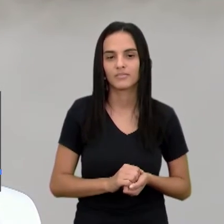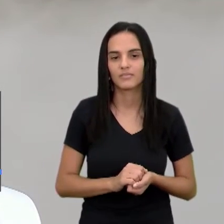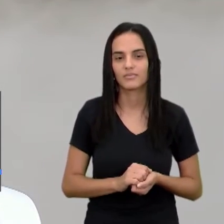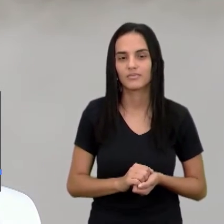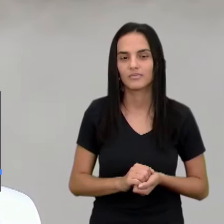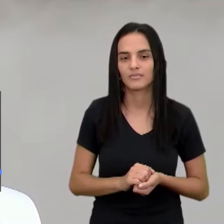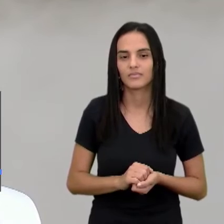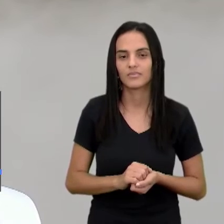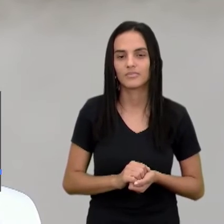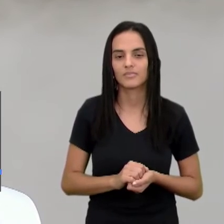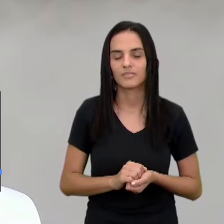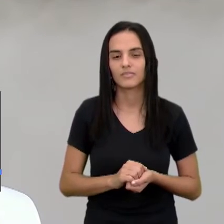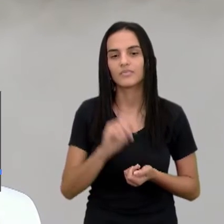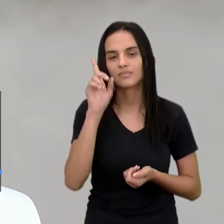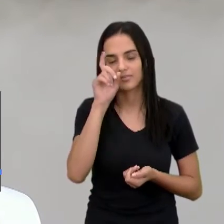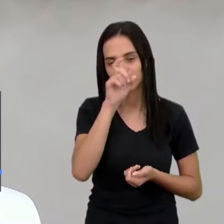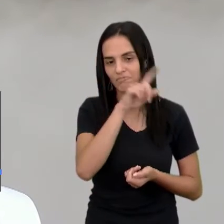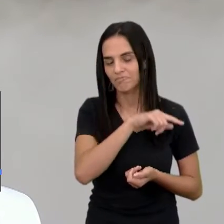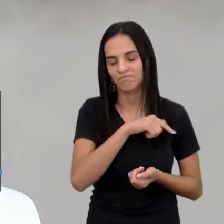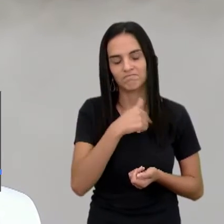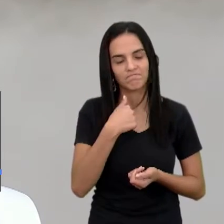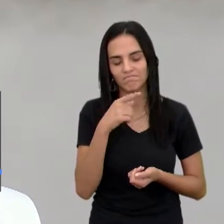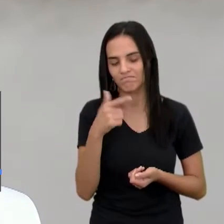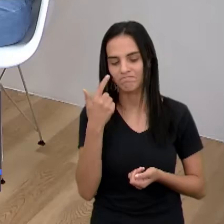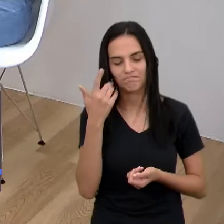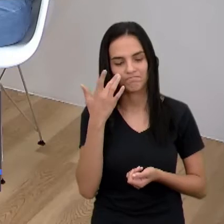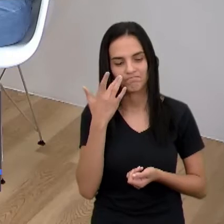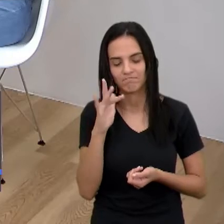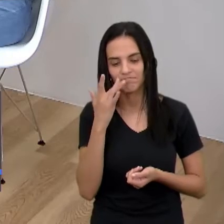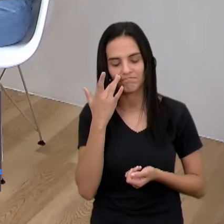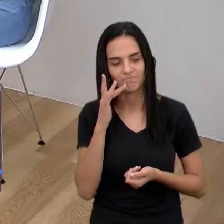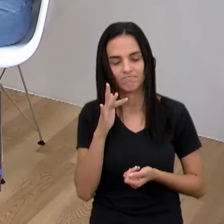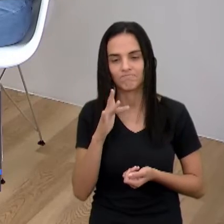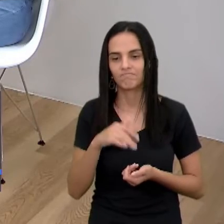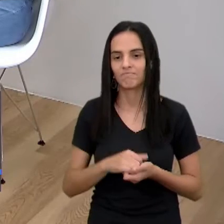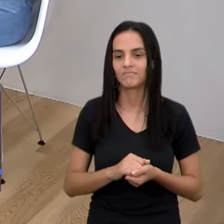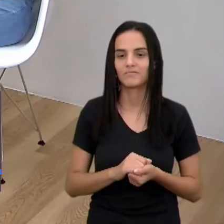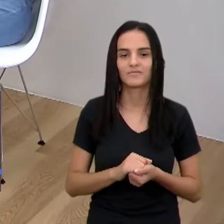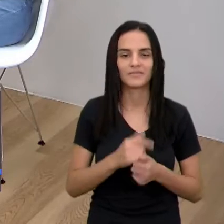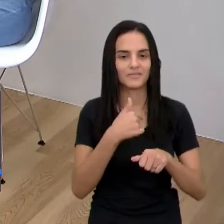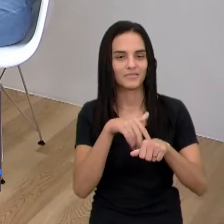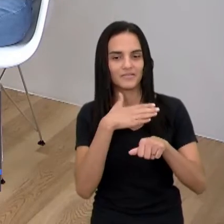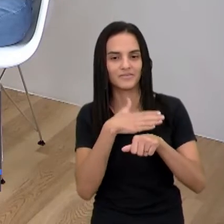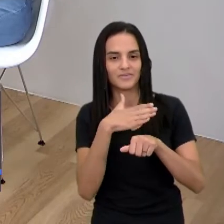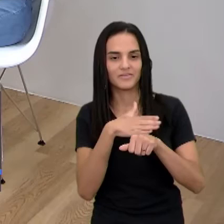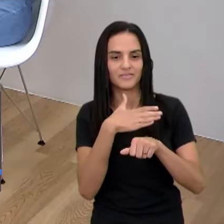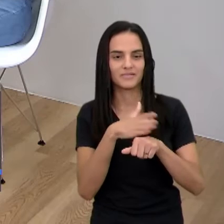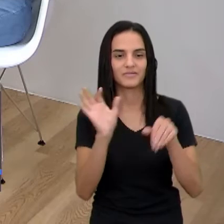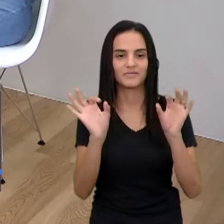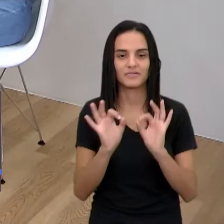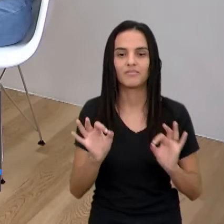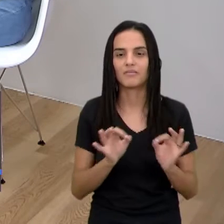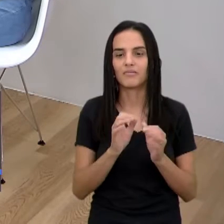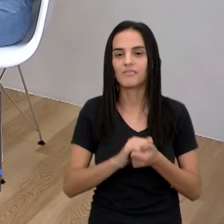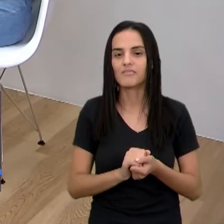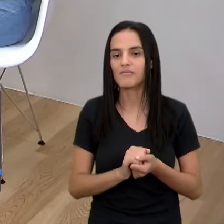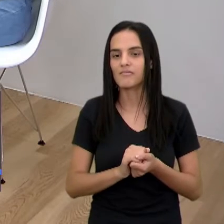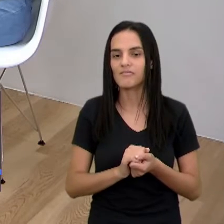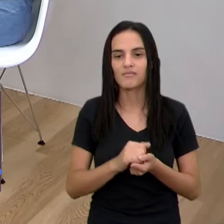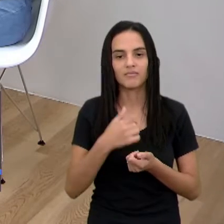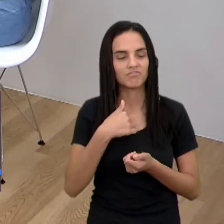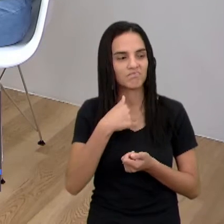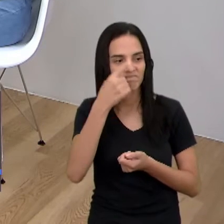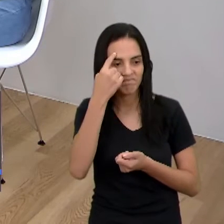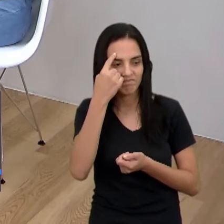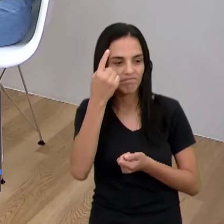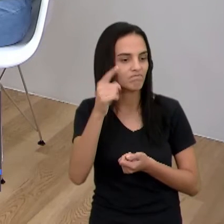pesado. Essa eu não tenho a mínima ideia. Aqui é raiz, a gente não ensaia nada, tem que ser autêntico. Eu não tenho a mínima ideia,